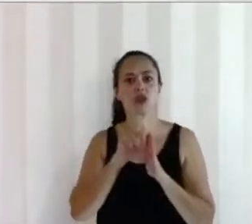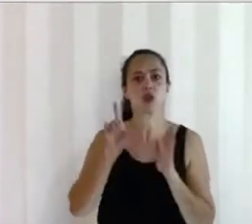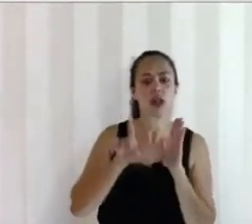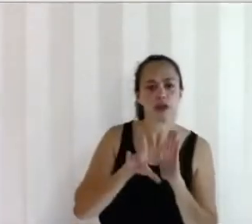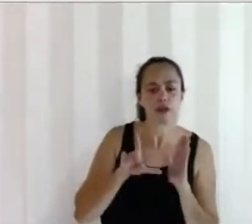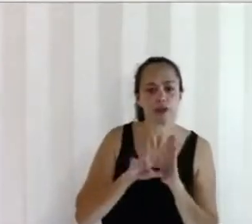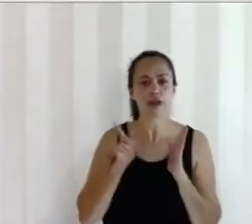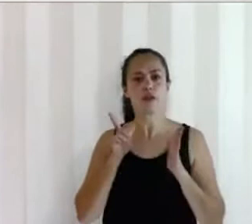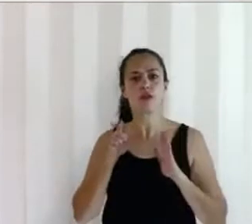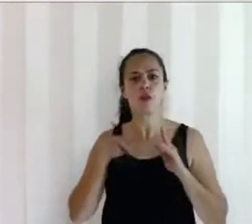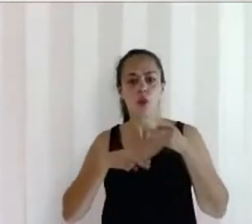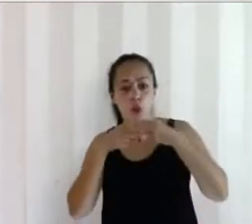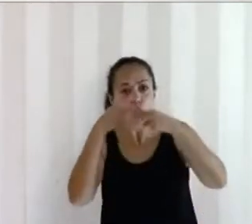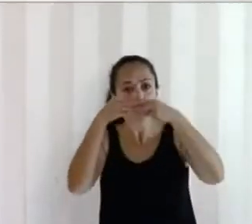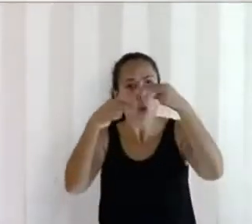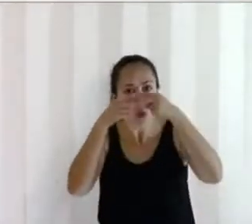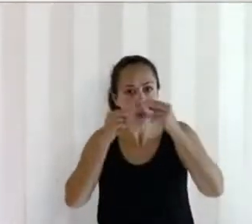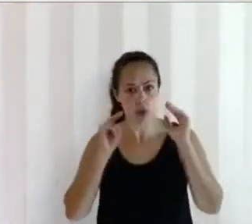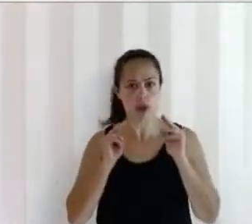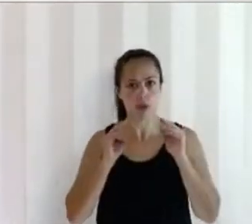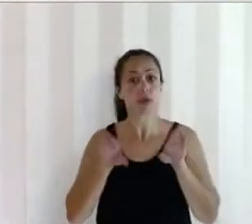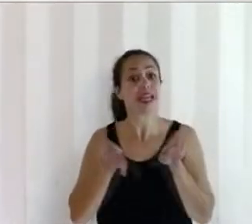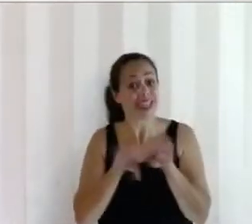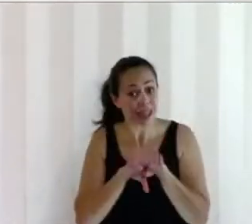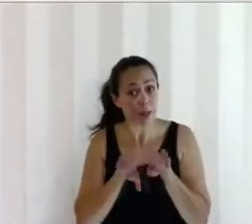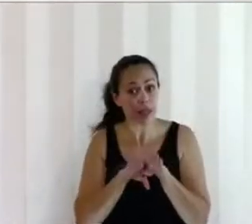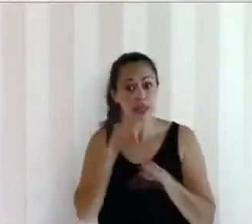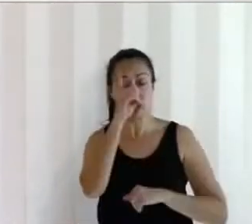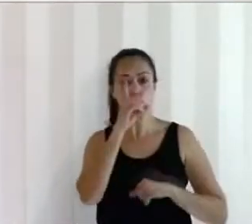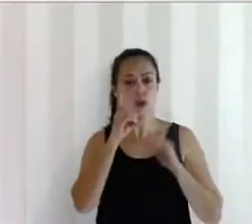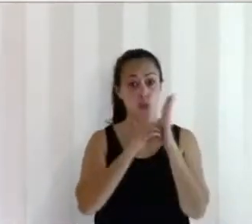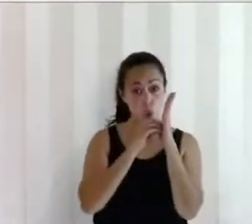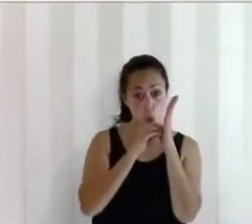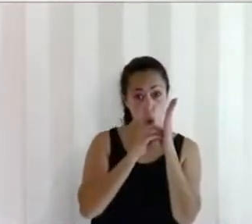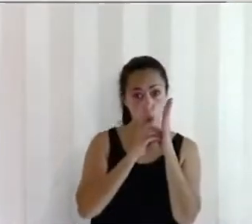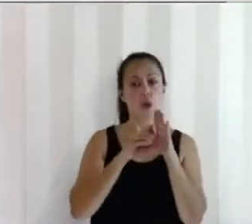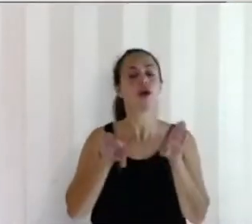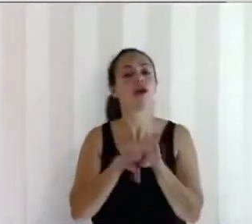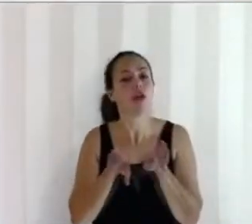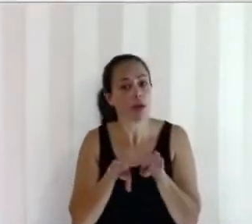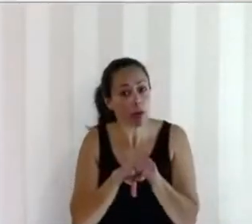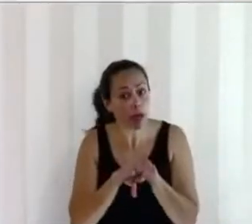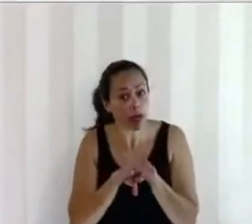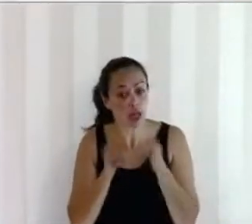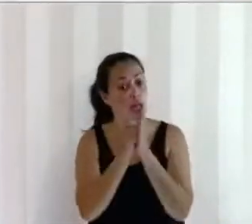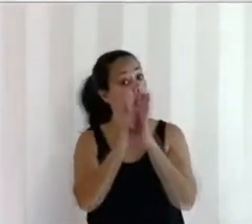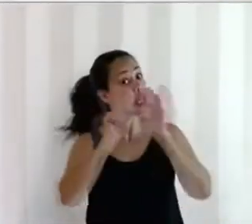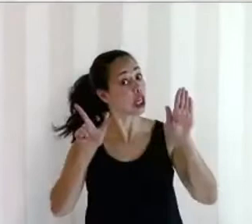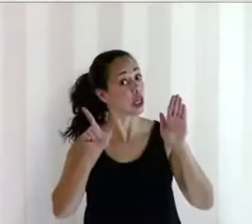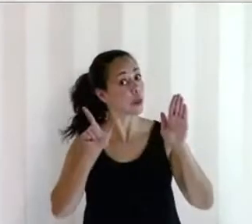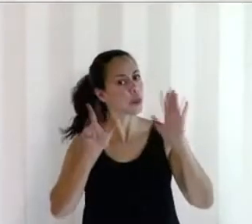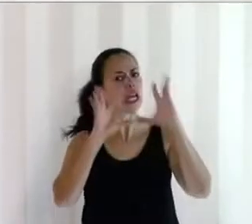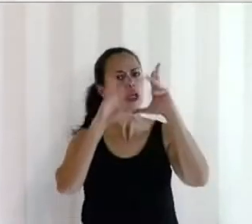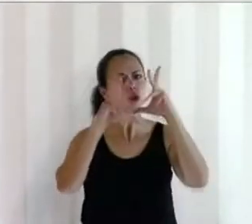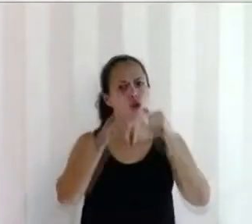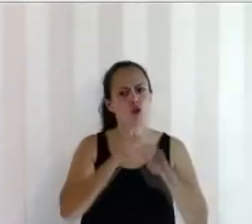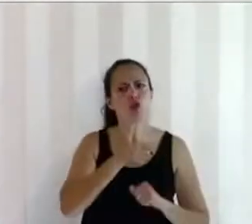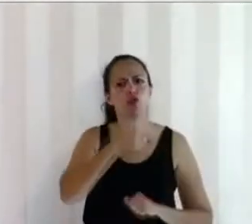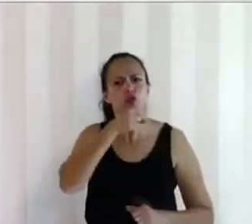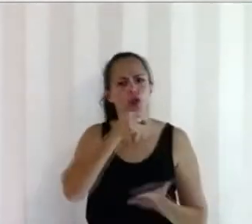tem aberta aí. Eles também chamavam de lei todo o Antigo